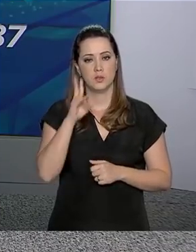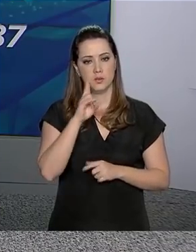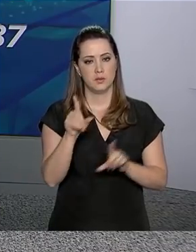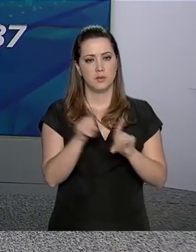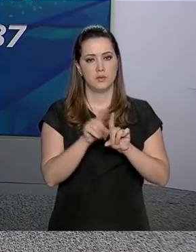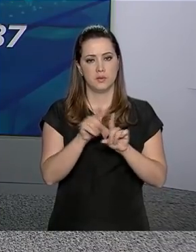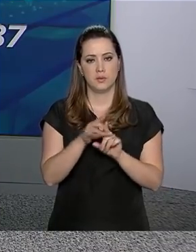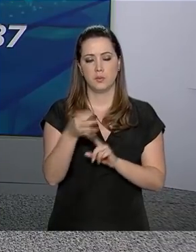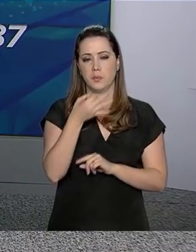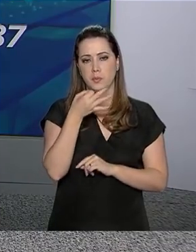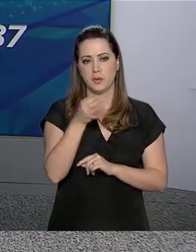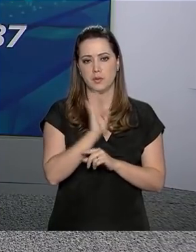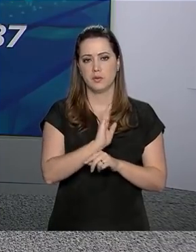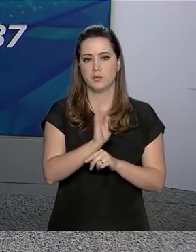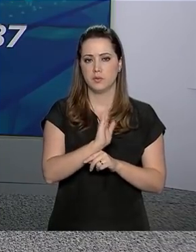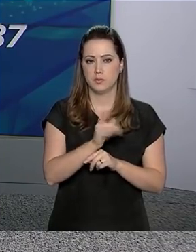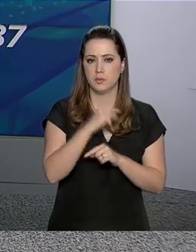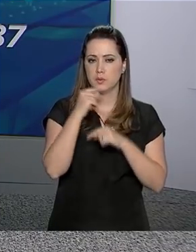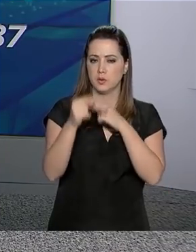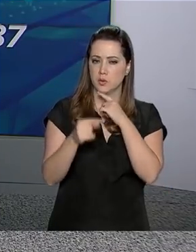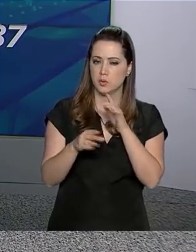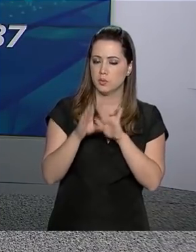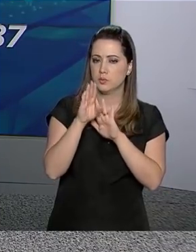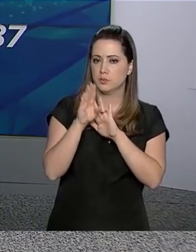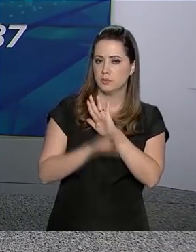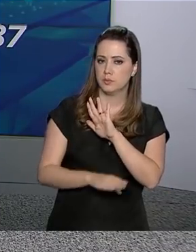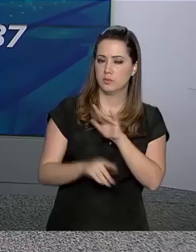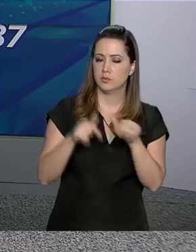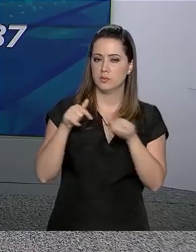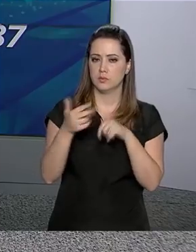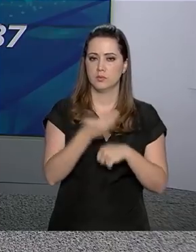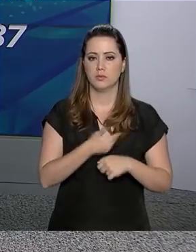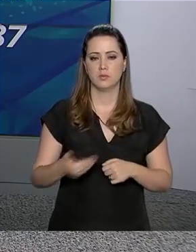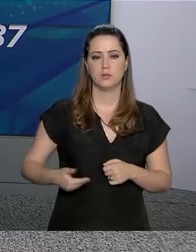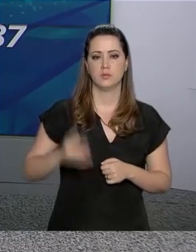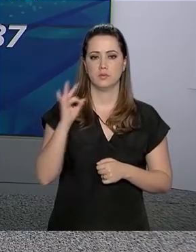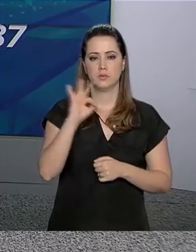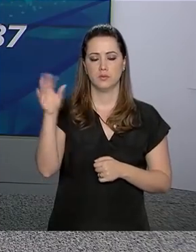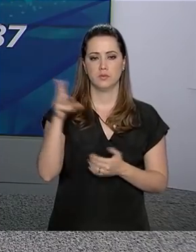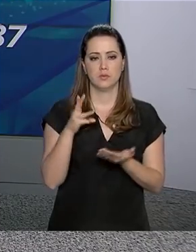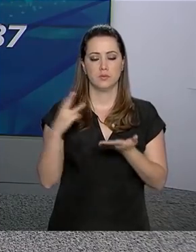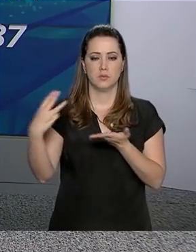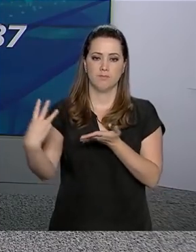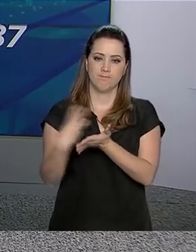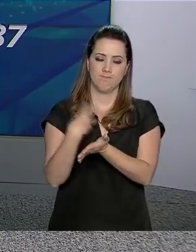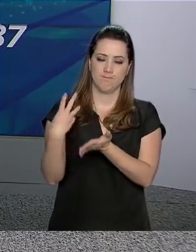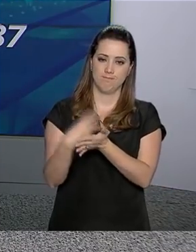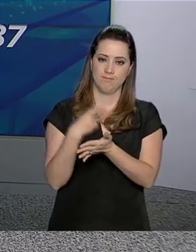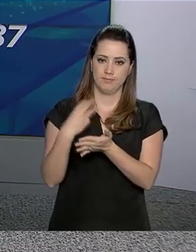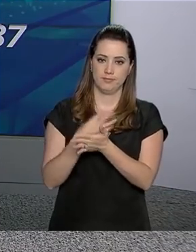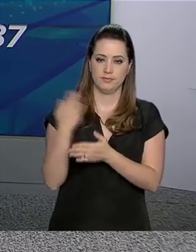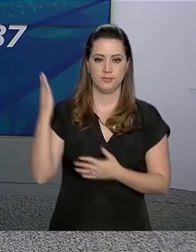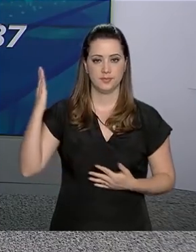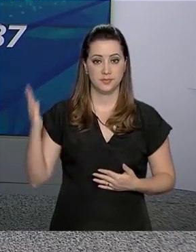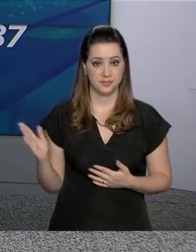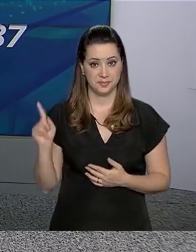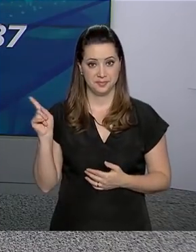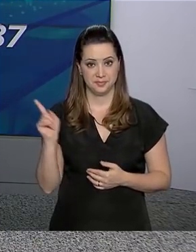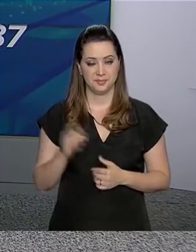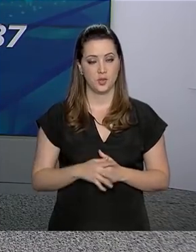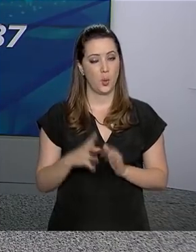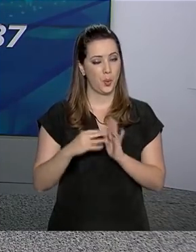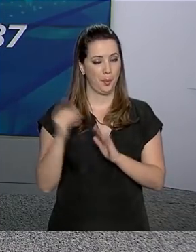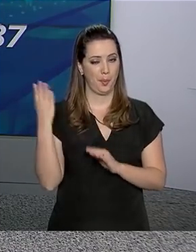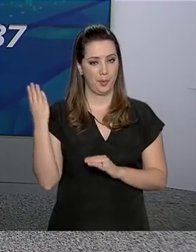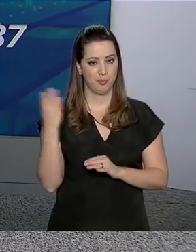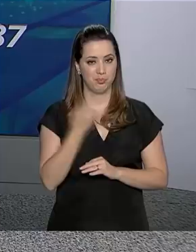e você pode ainda mandar sugestões de reportagens e dúvidas sobre programas e ações do governo federal para o nosso WhatsApp. Então,